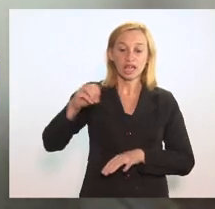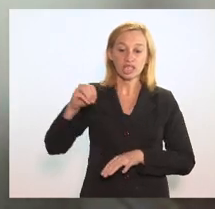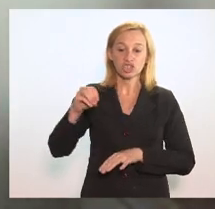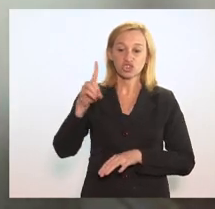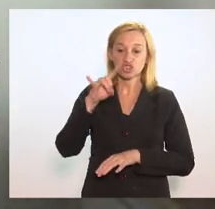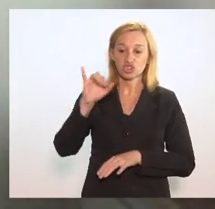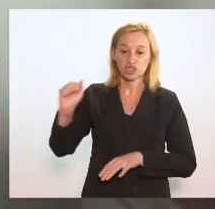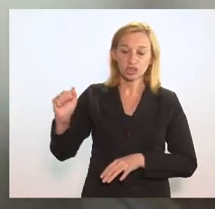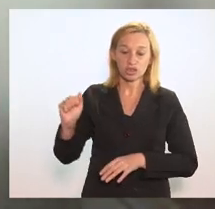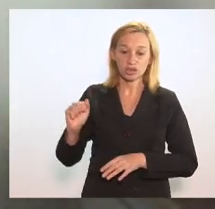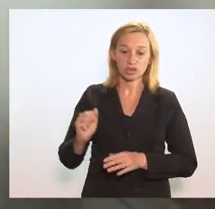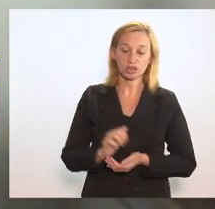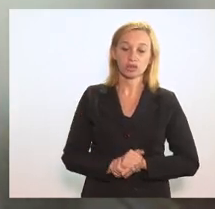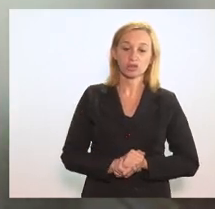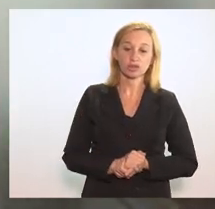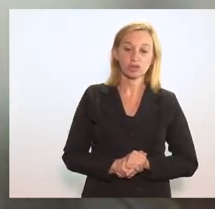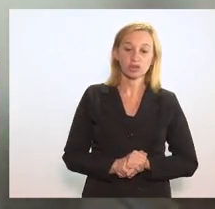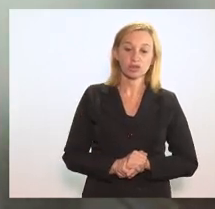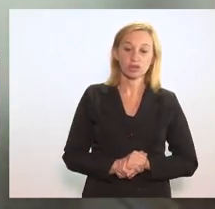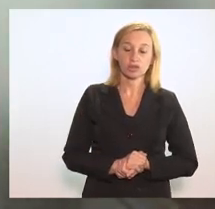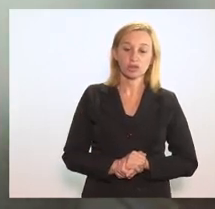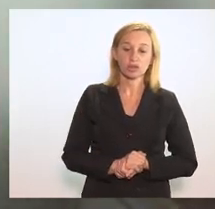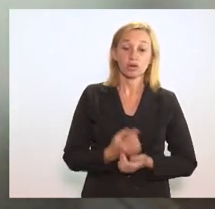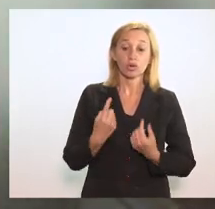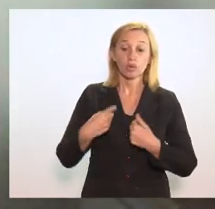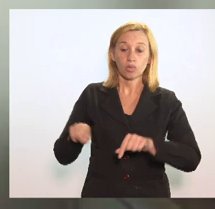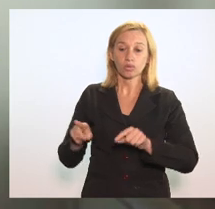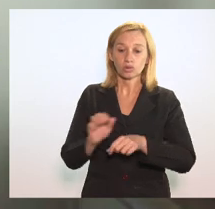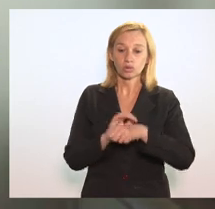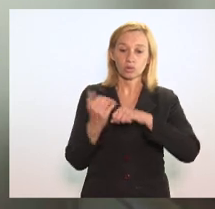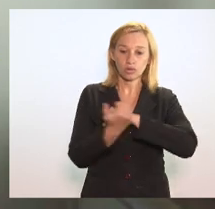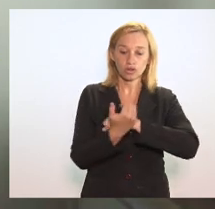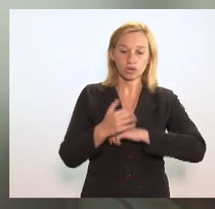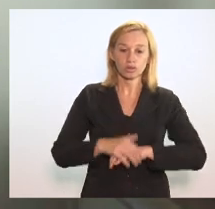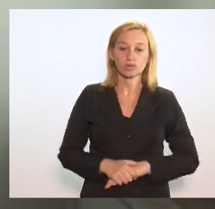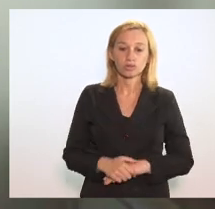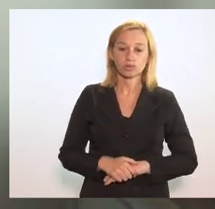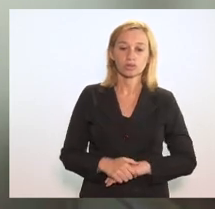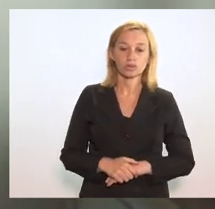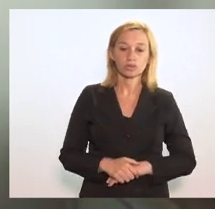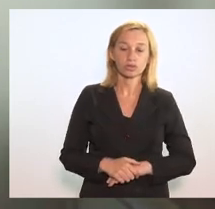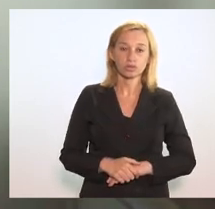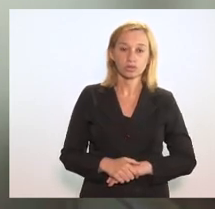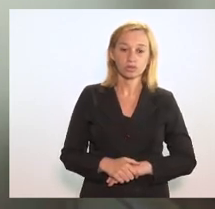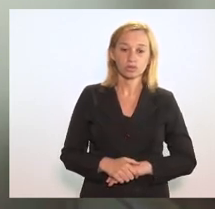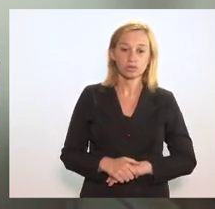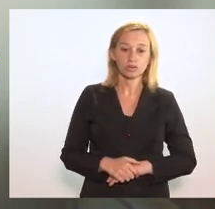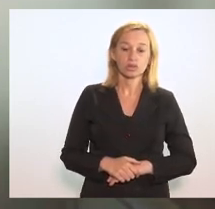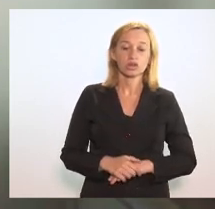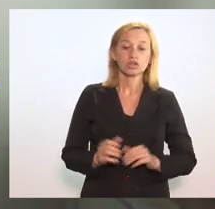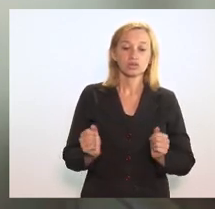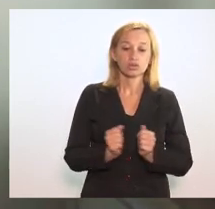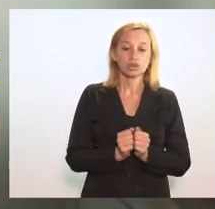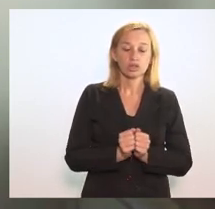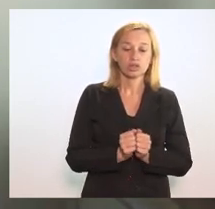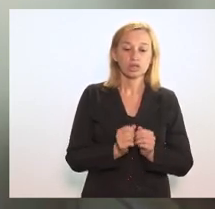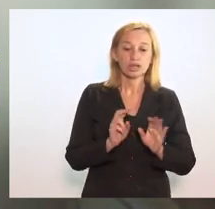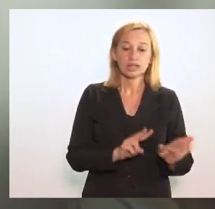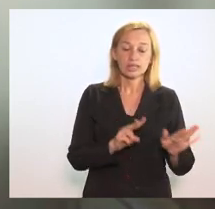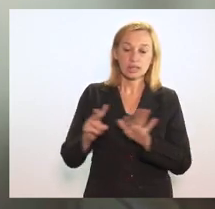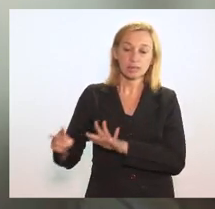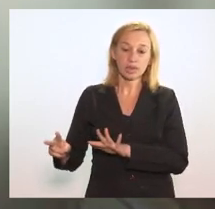dias como forma de combater a Covid, juntando Semana Santa com